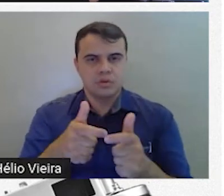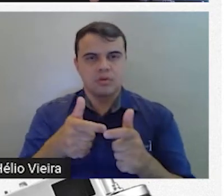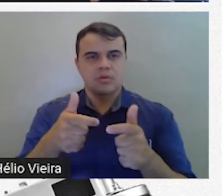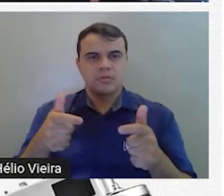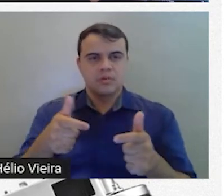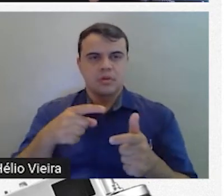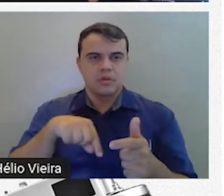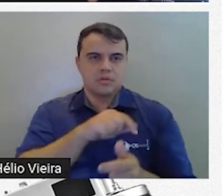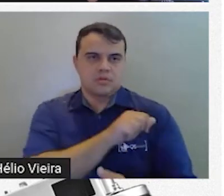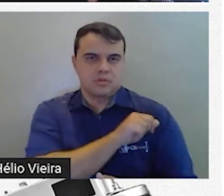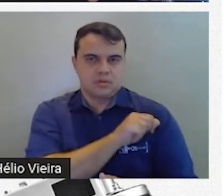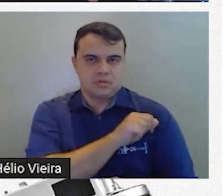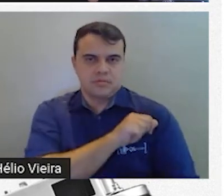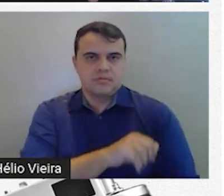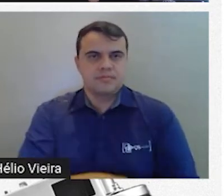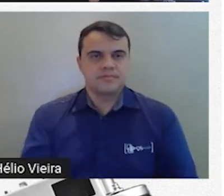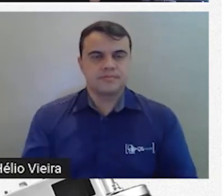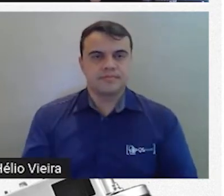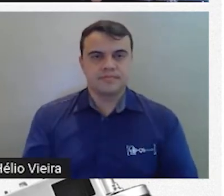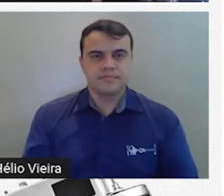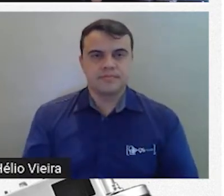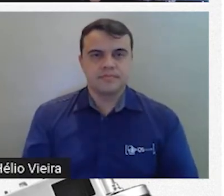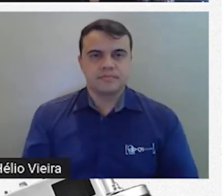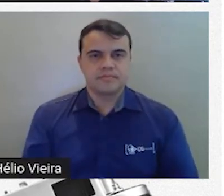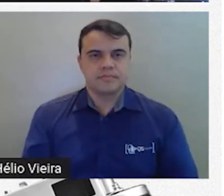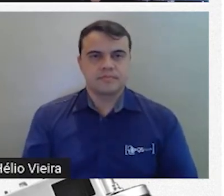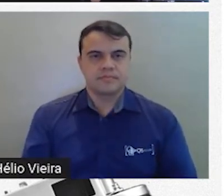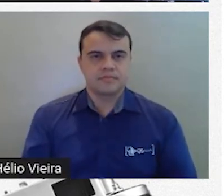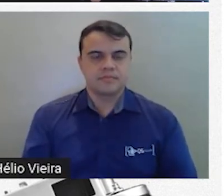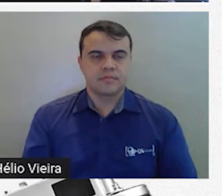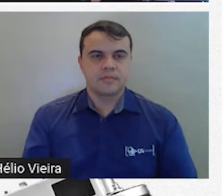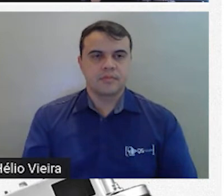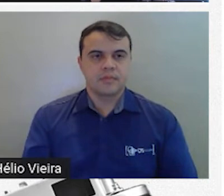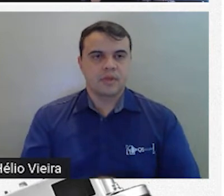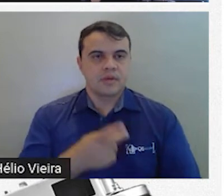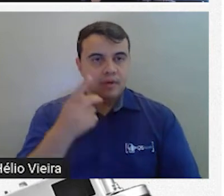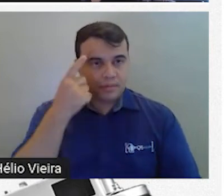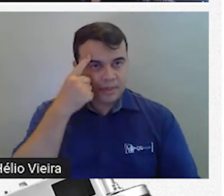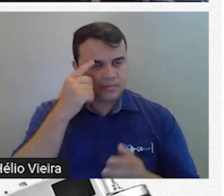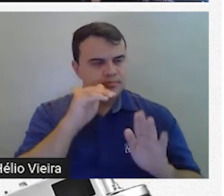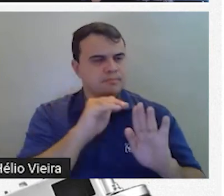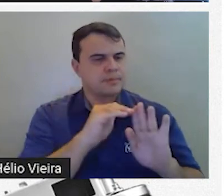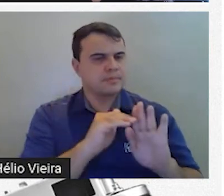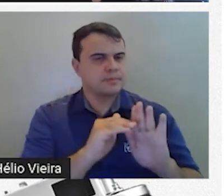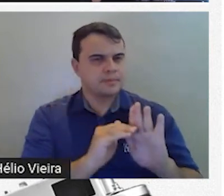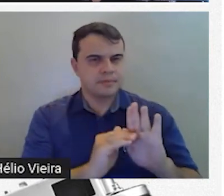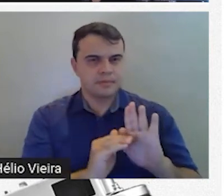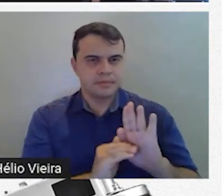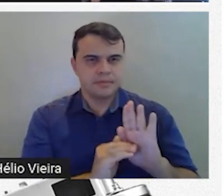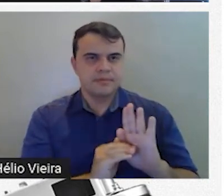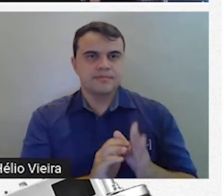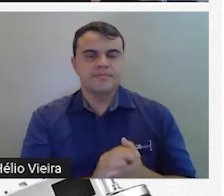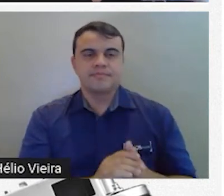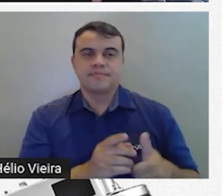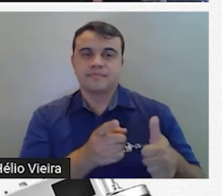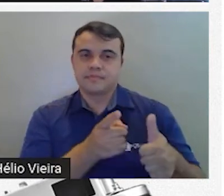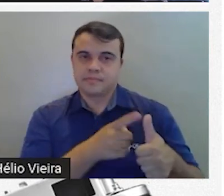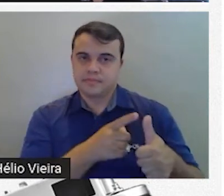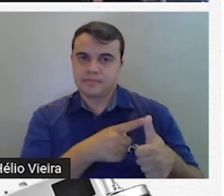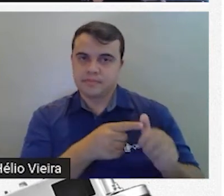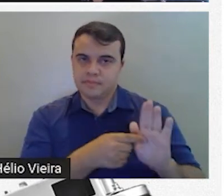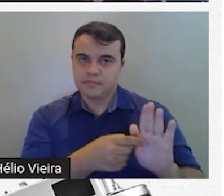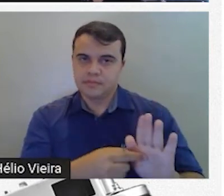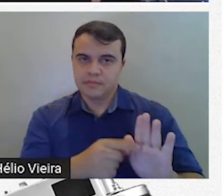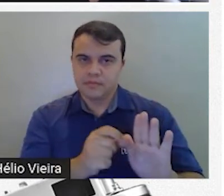quantidade de alunos possível. Então, pensando em etapas, a primeira etapa é